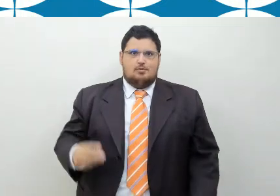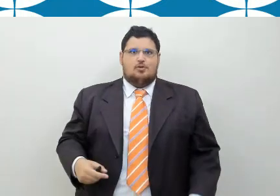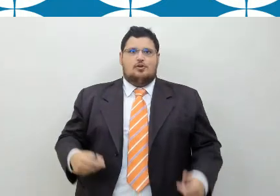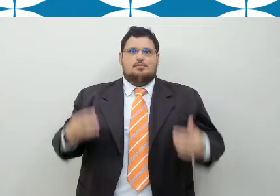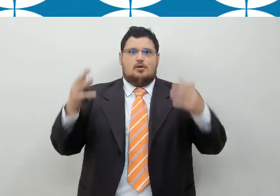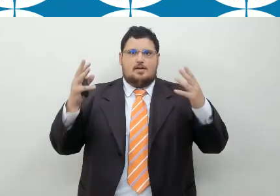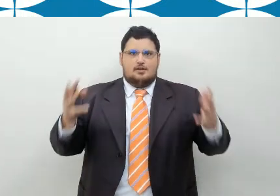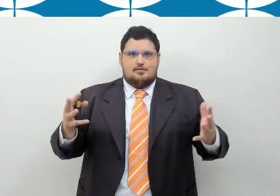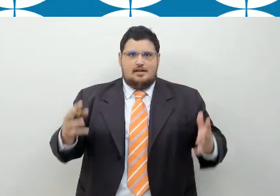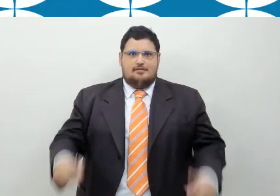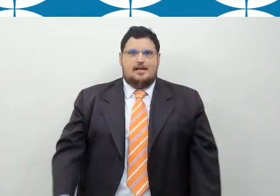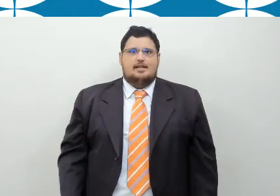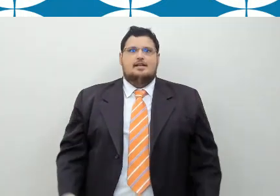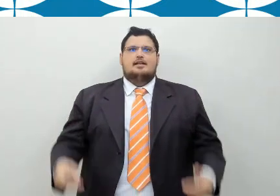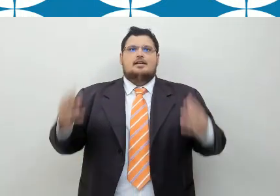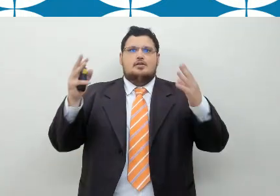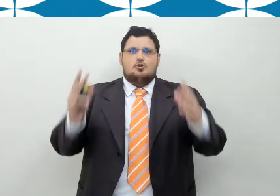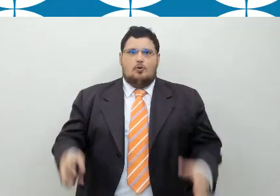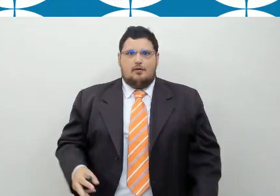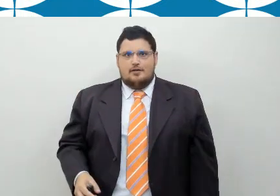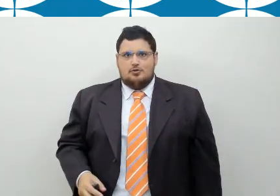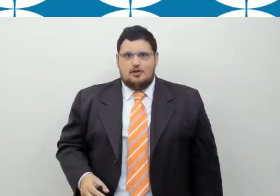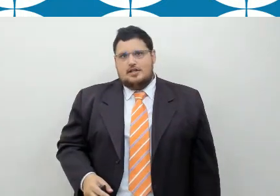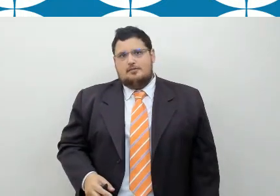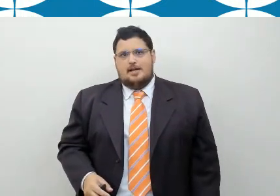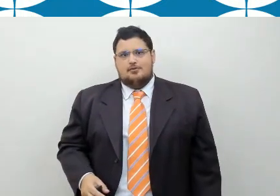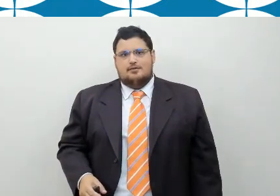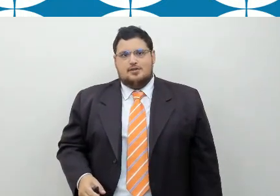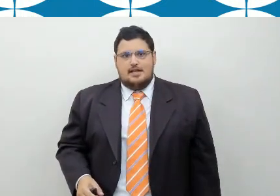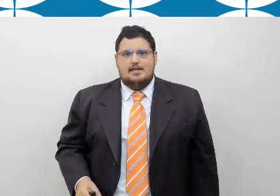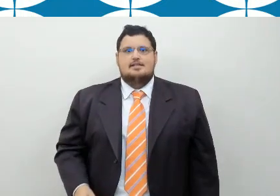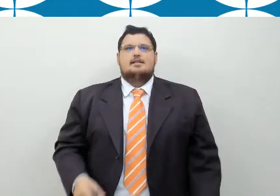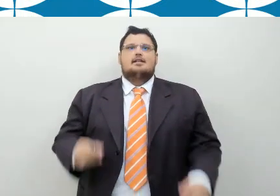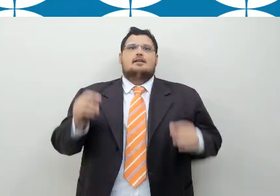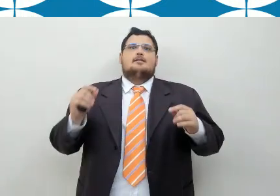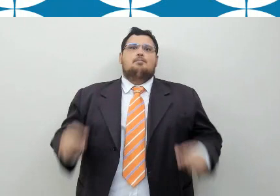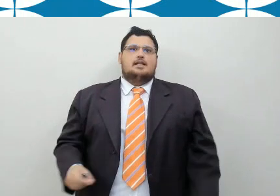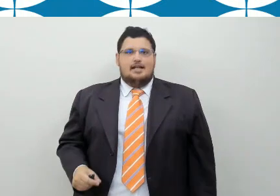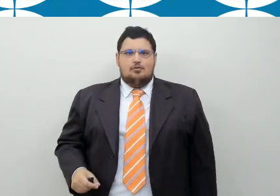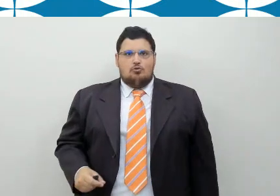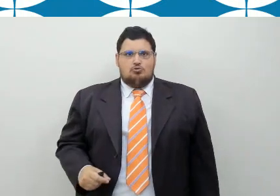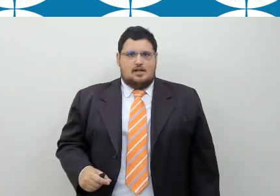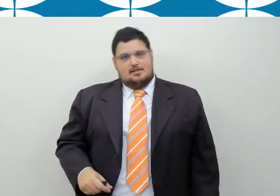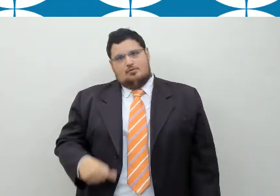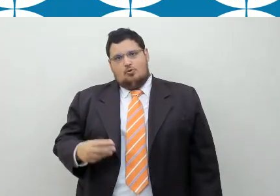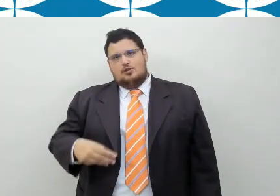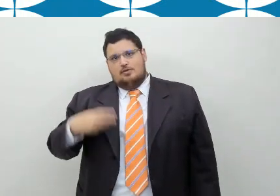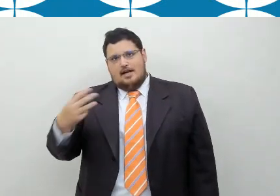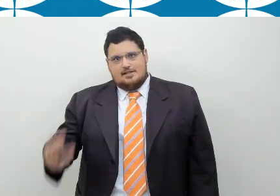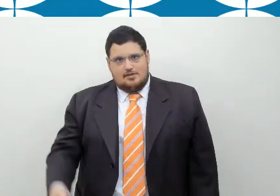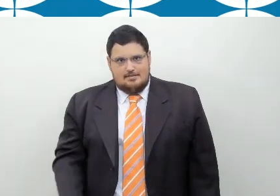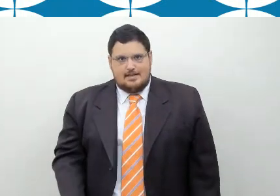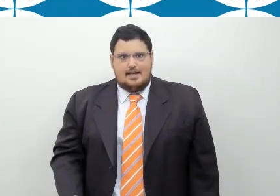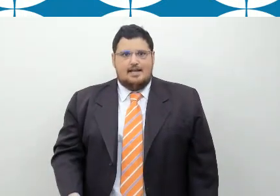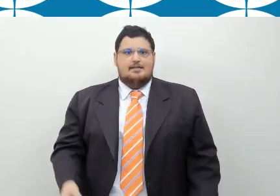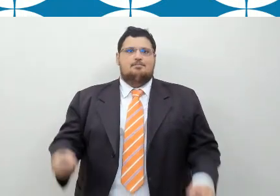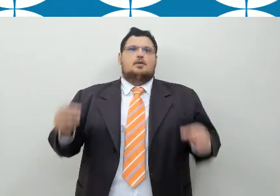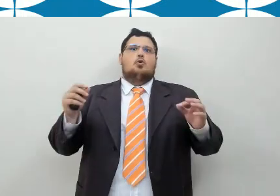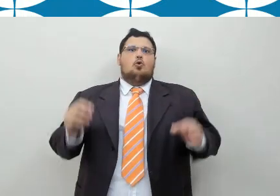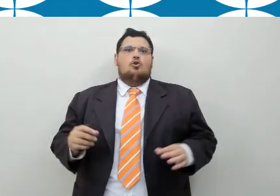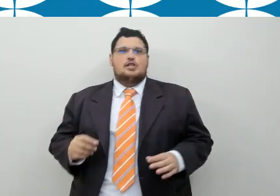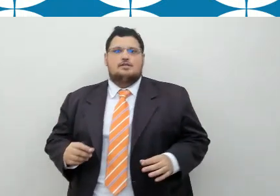boa tarde, boa noite. Meu nome é Matheus Falivene, sou professor de Direito Penal de vocês. E dando continuidade à nossa